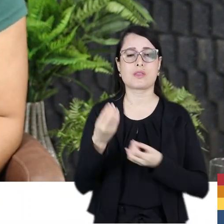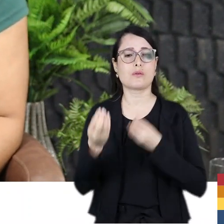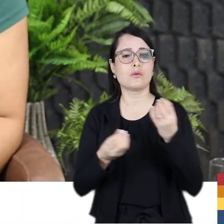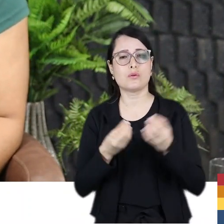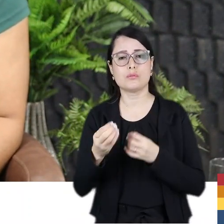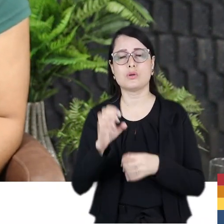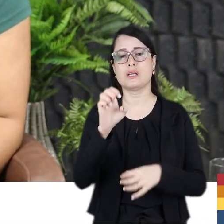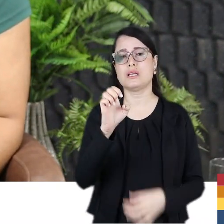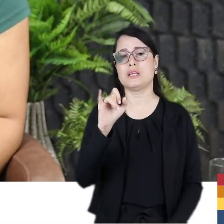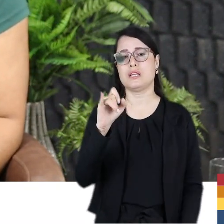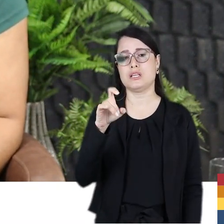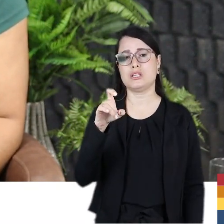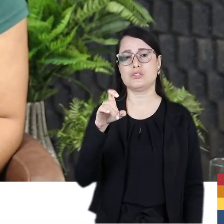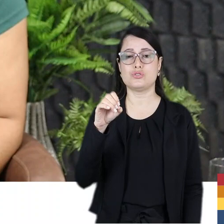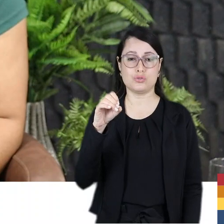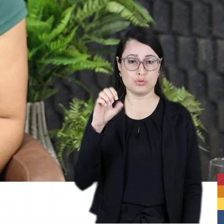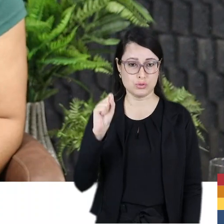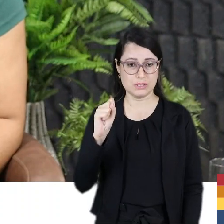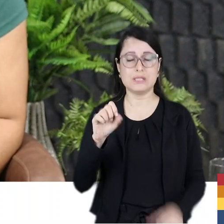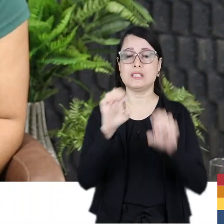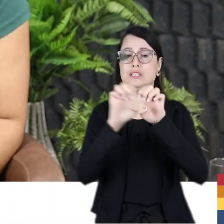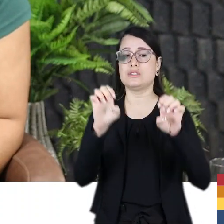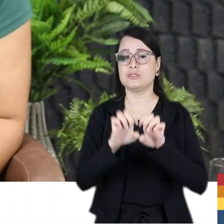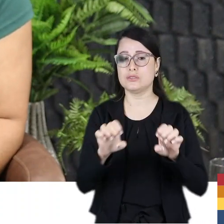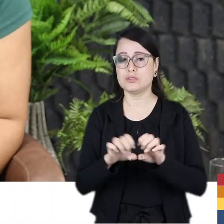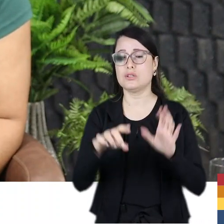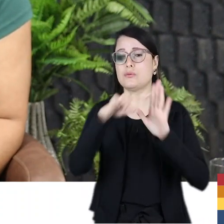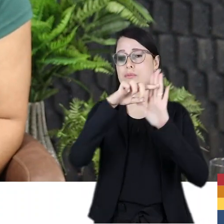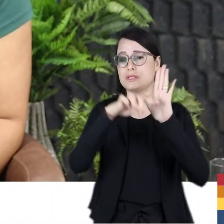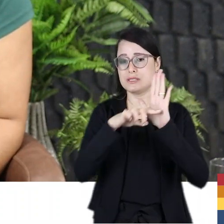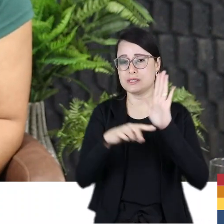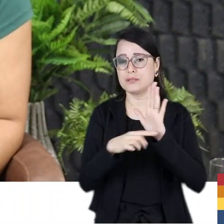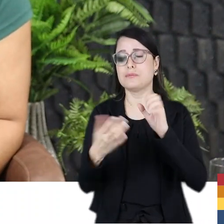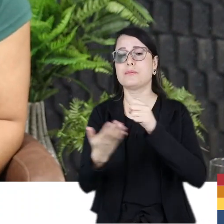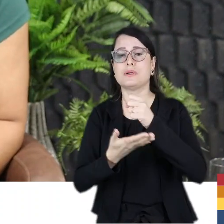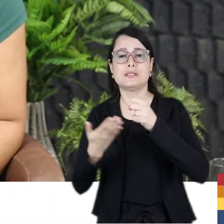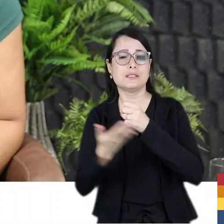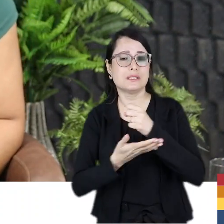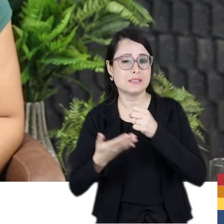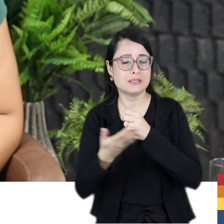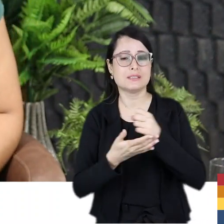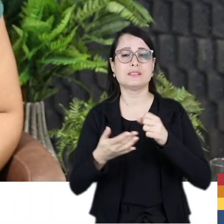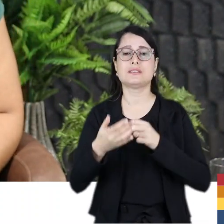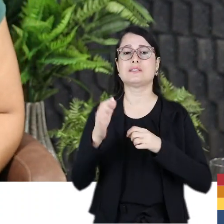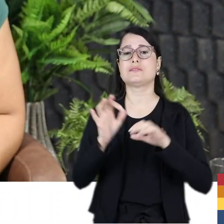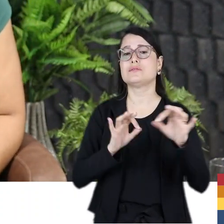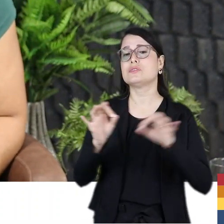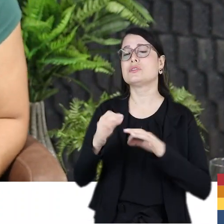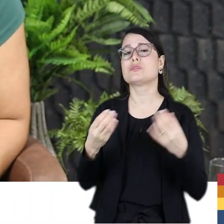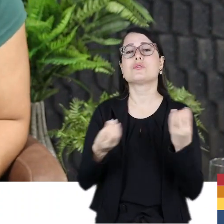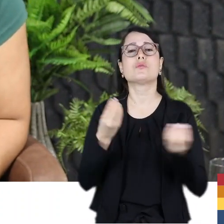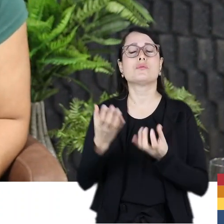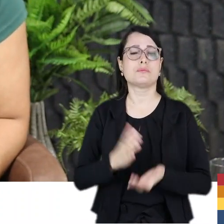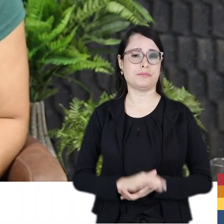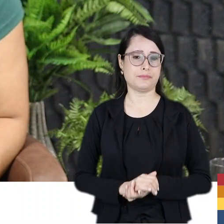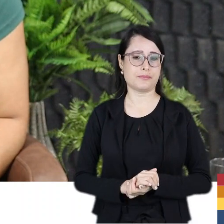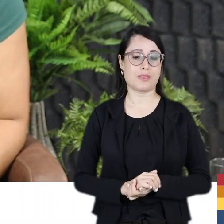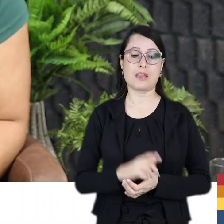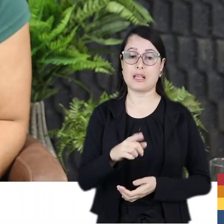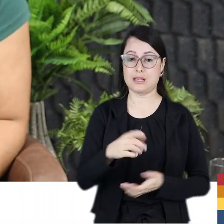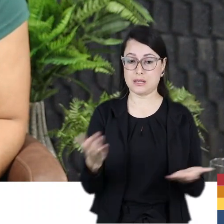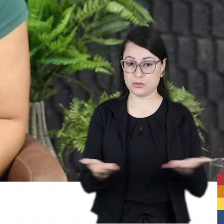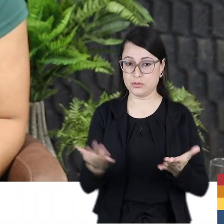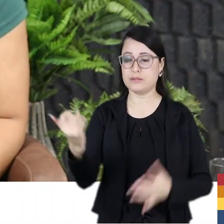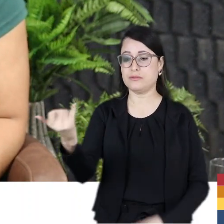balizadores dessa reformulação. Então, agora, diz para a gente como está